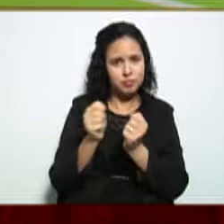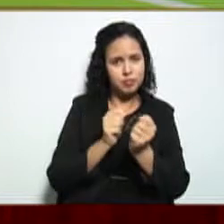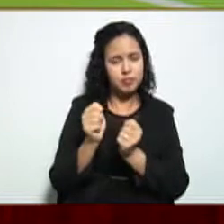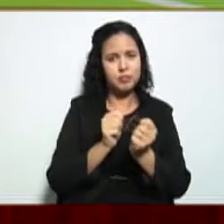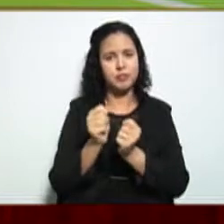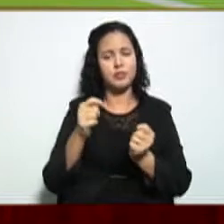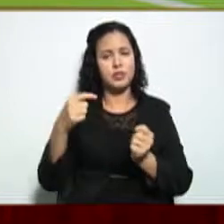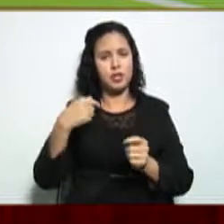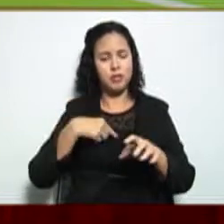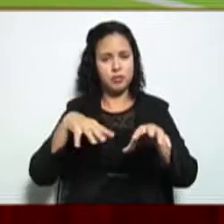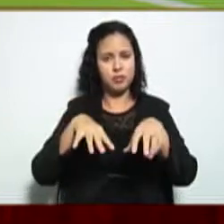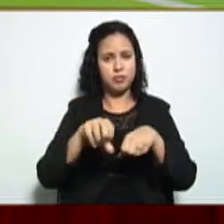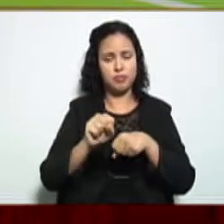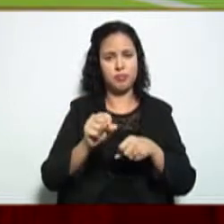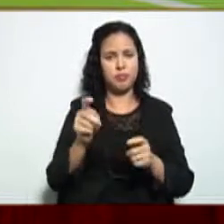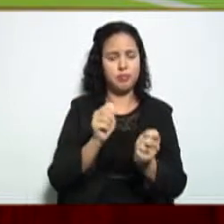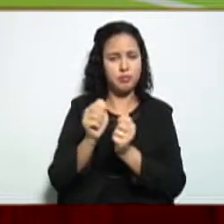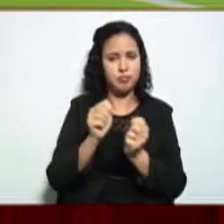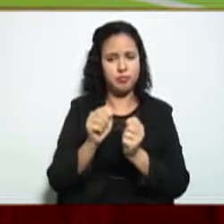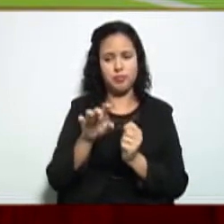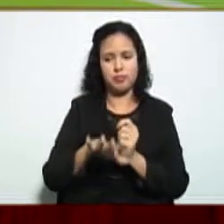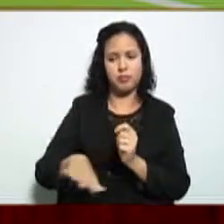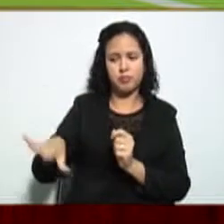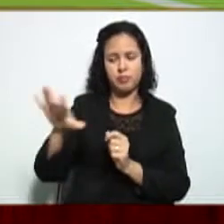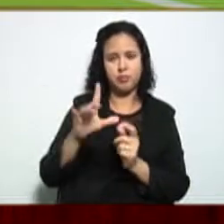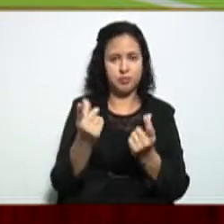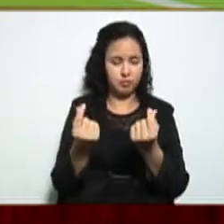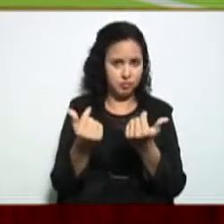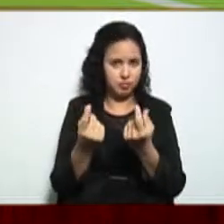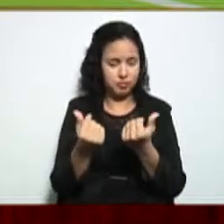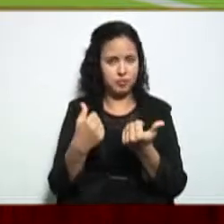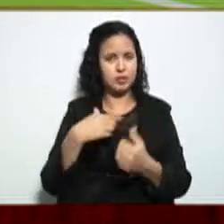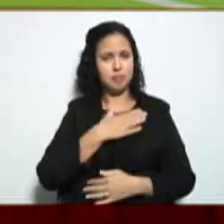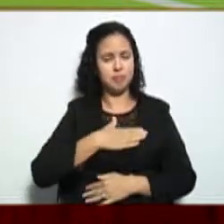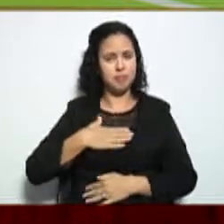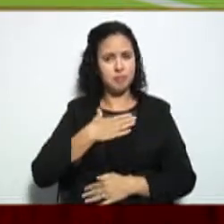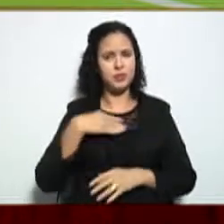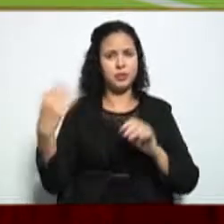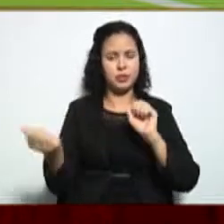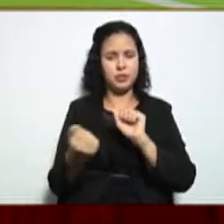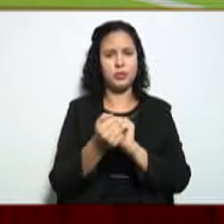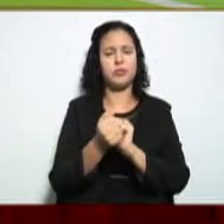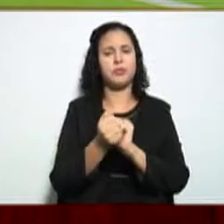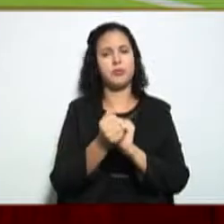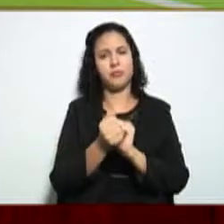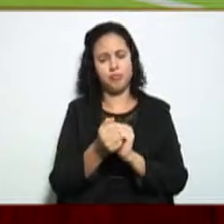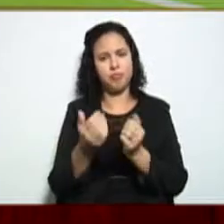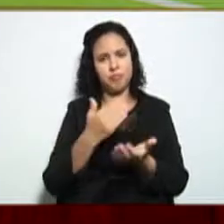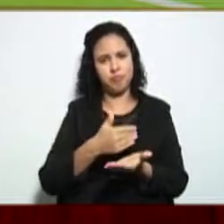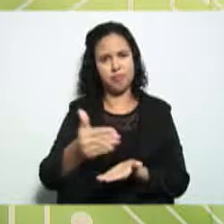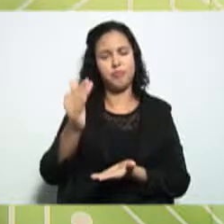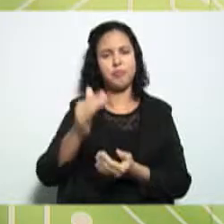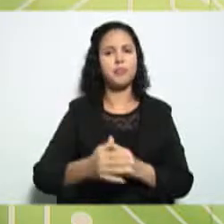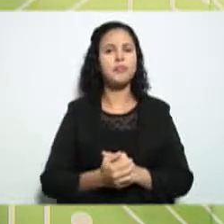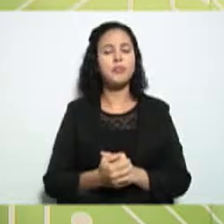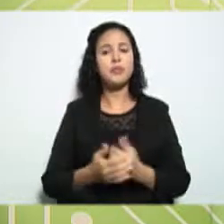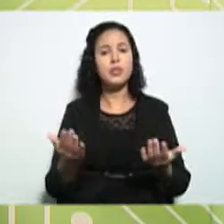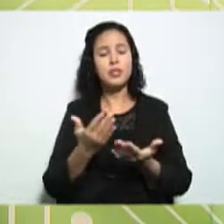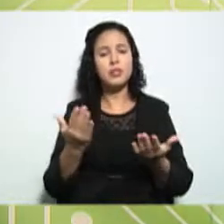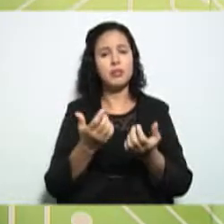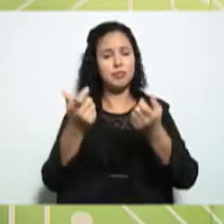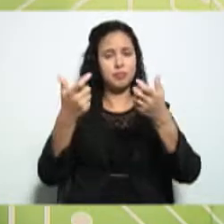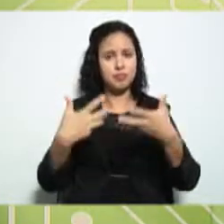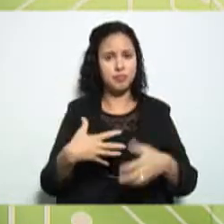sou economista com formação no mercado de capitais e vai ser um prazer estar com vocês nessa jornada. Vamos falar um pouquinho da nossa